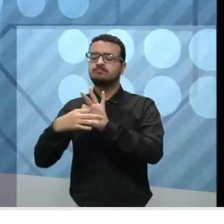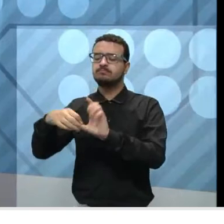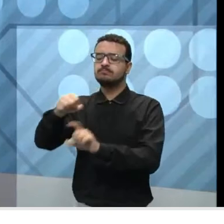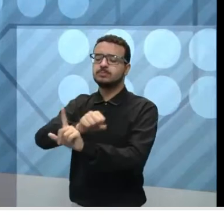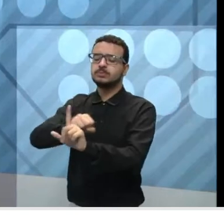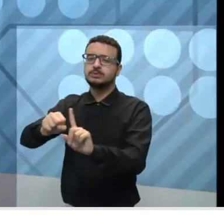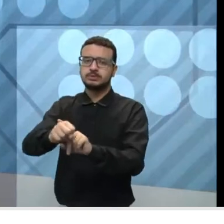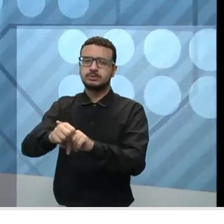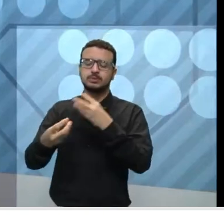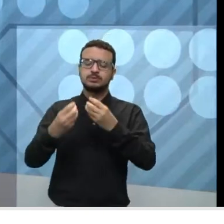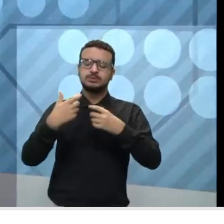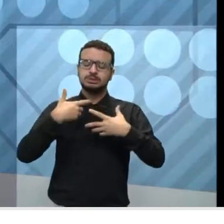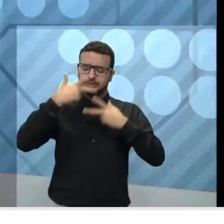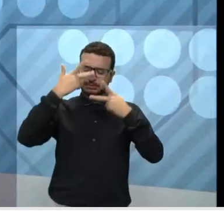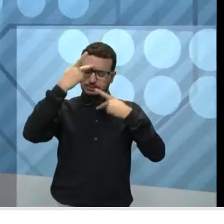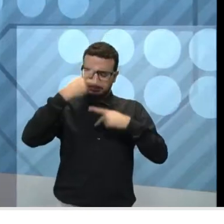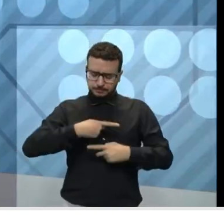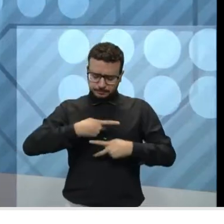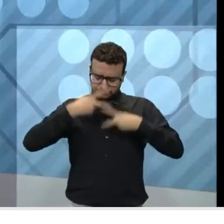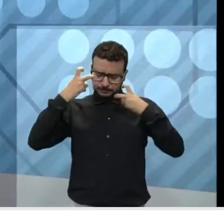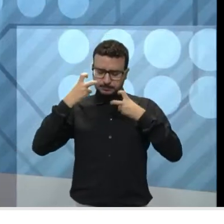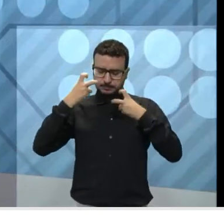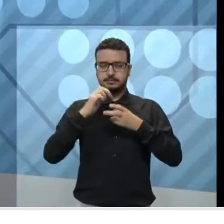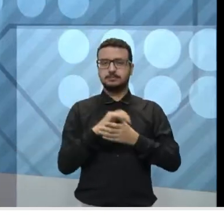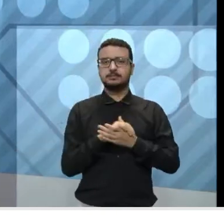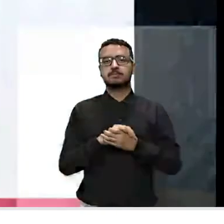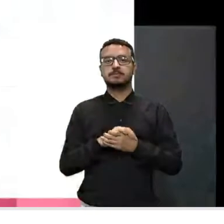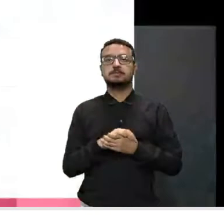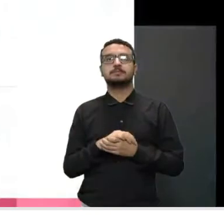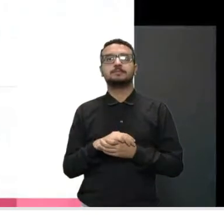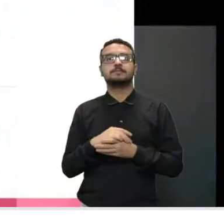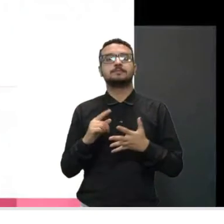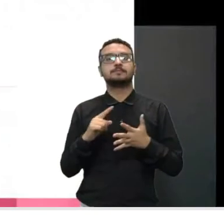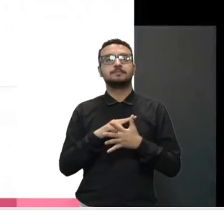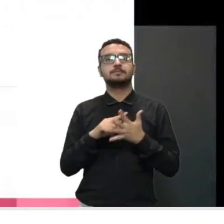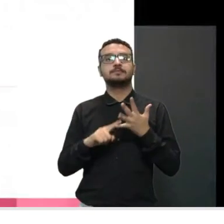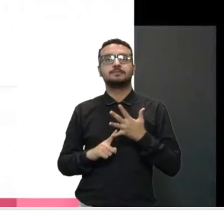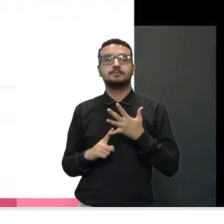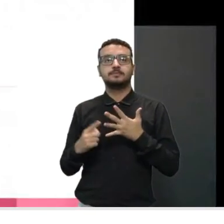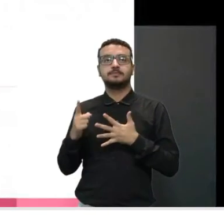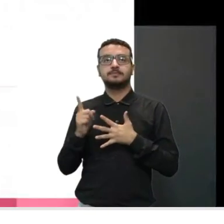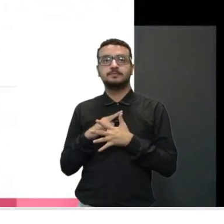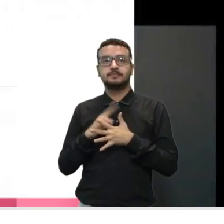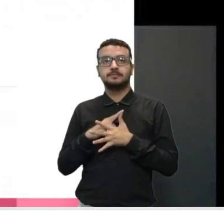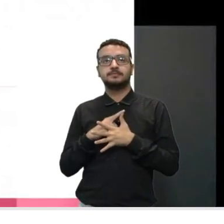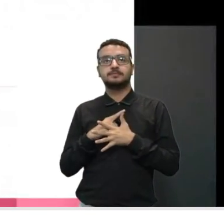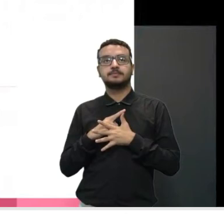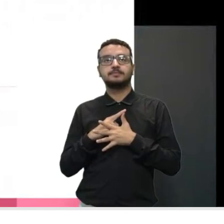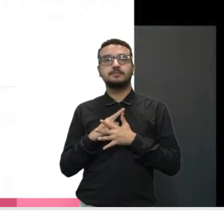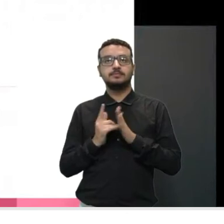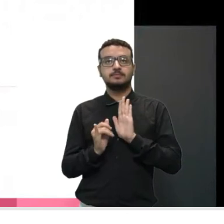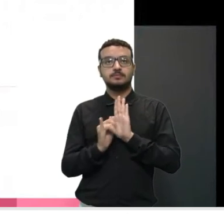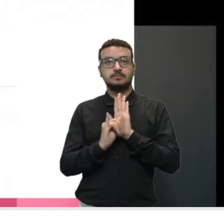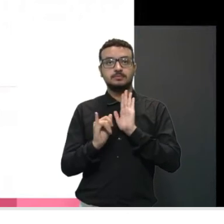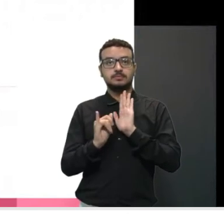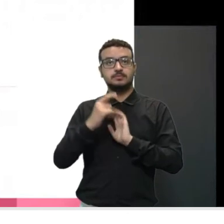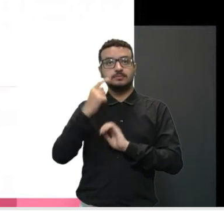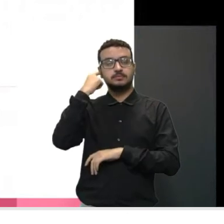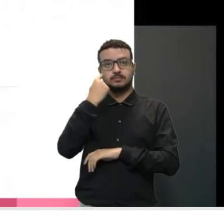alguns tipos de identidade surda, tá? A primeira é chamada pela autora como identidade surda mesmo, ou em